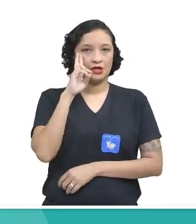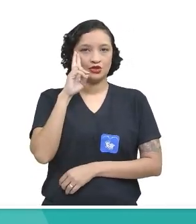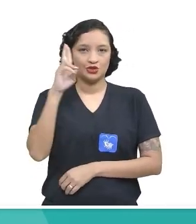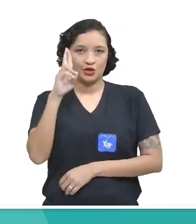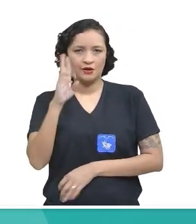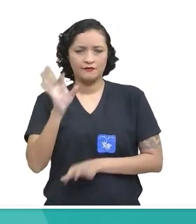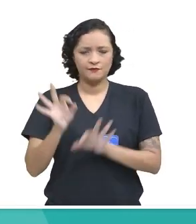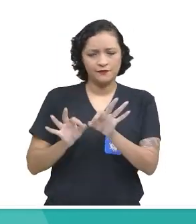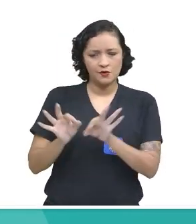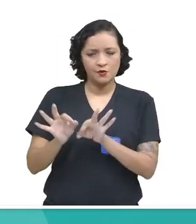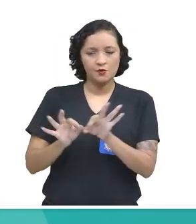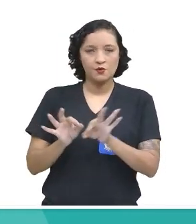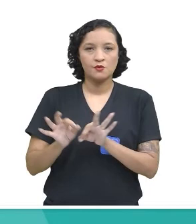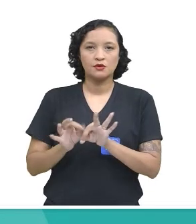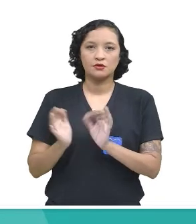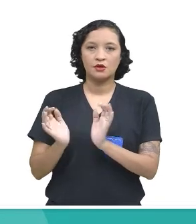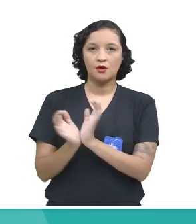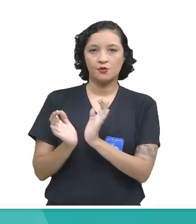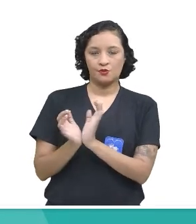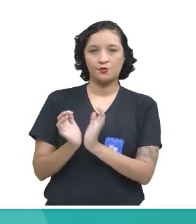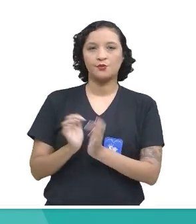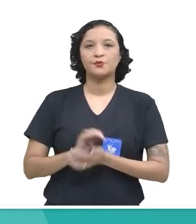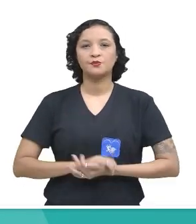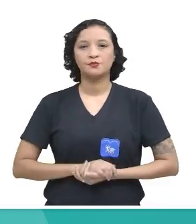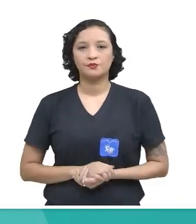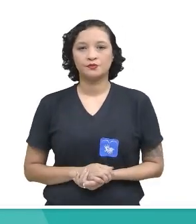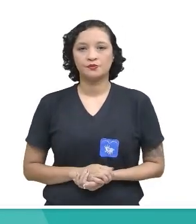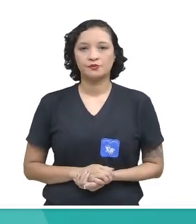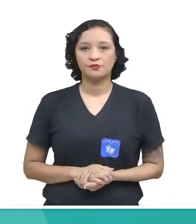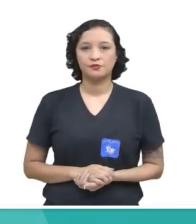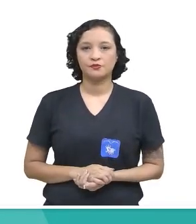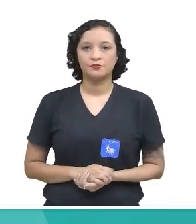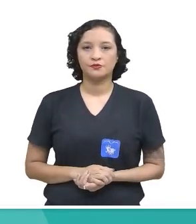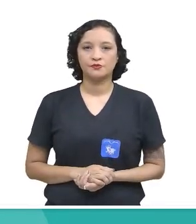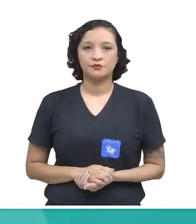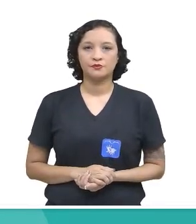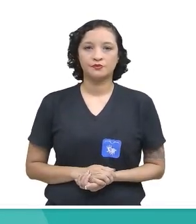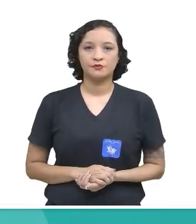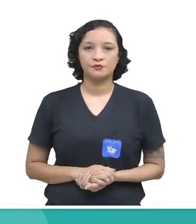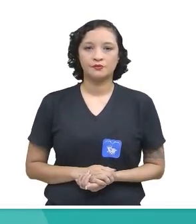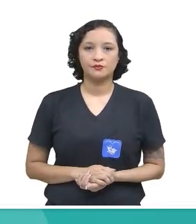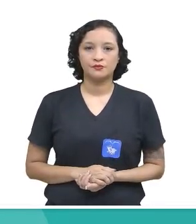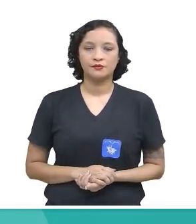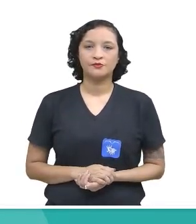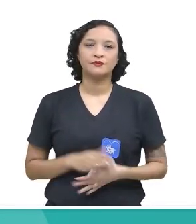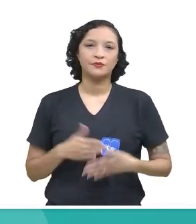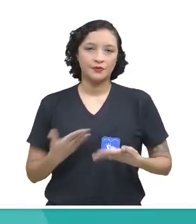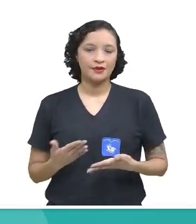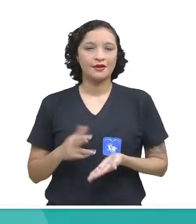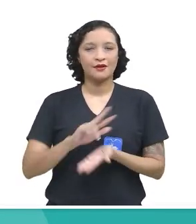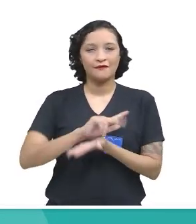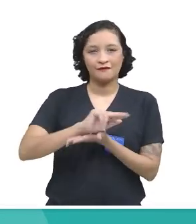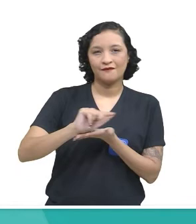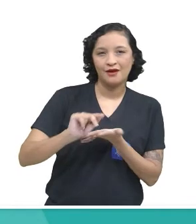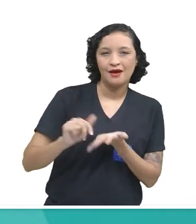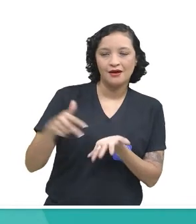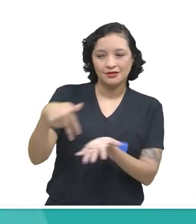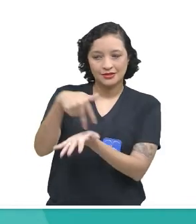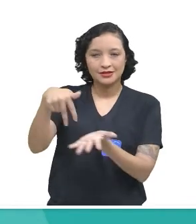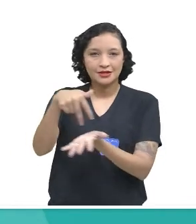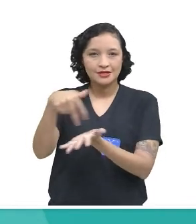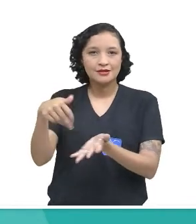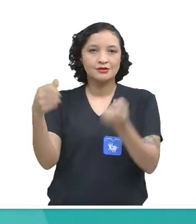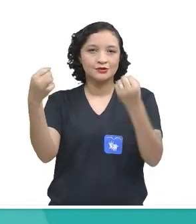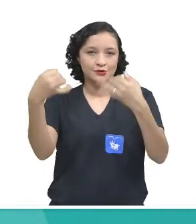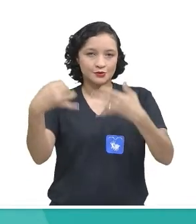vai levar o grupo à frente. Então, mais um estilo, mais um tipo de dança que é